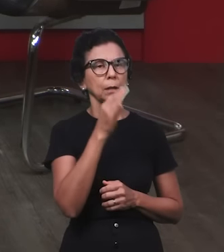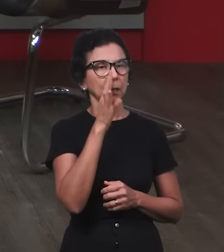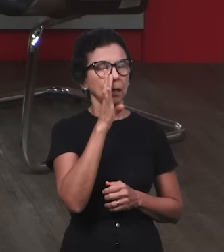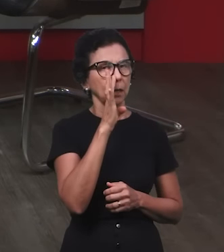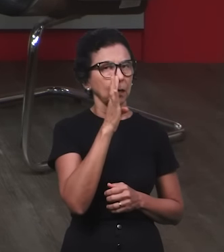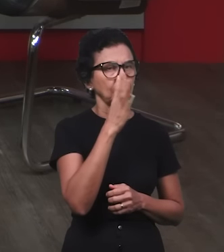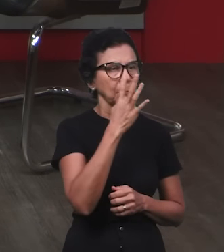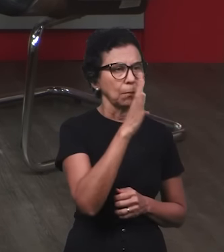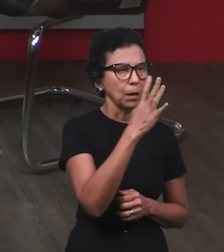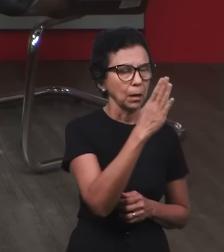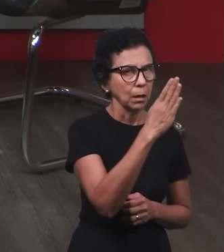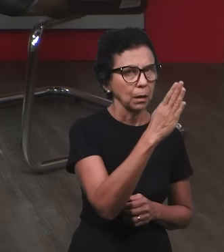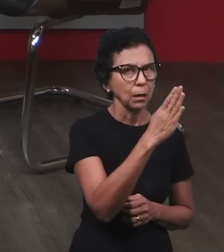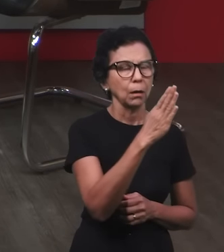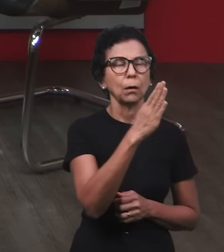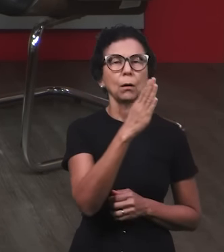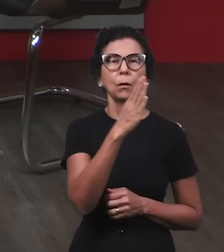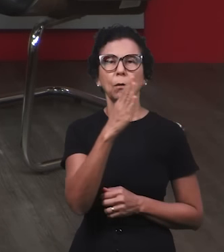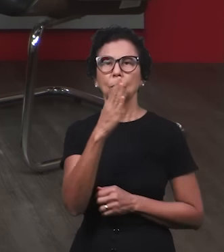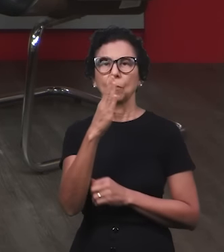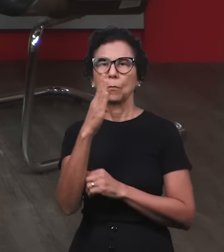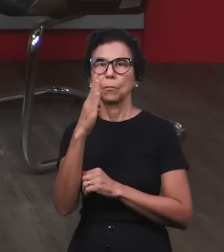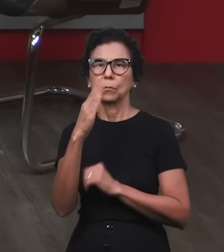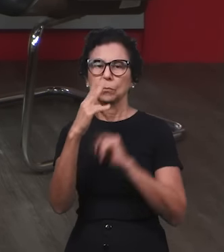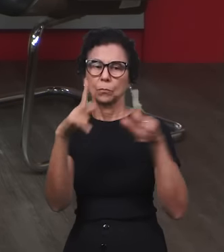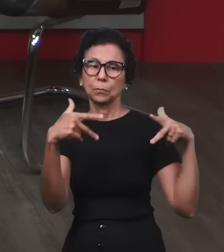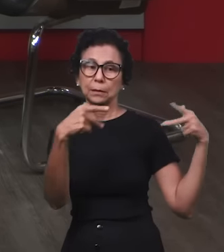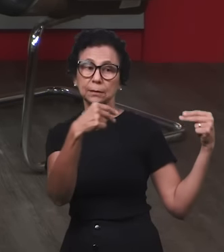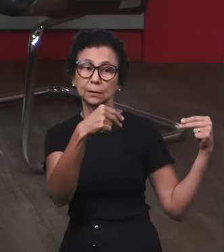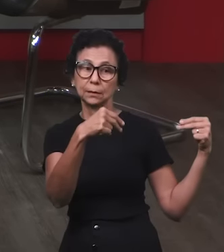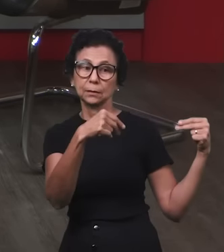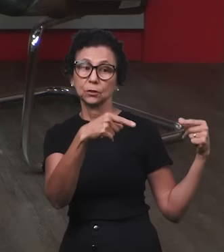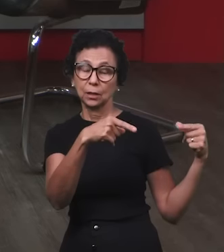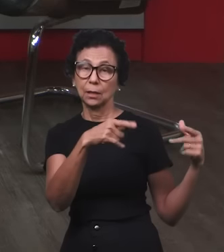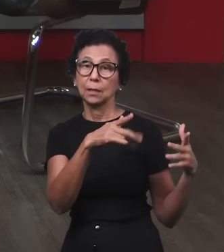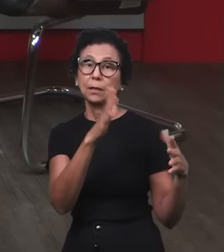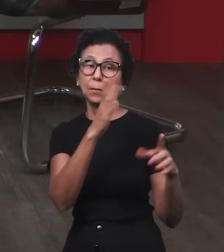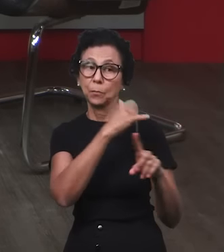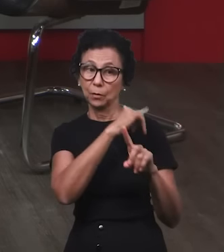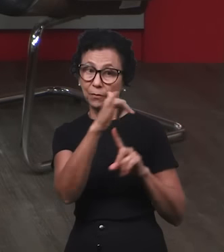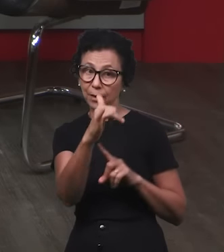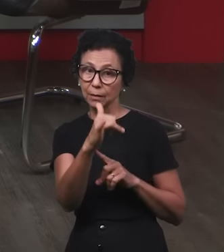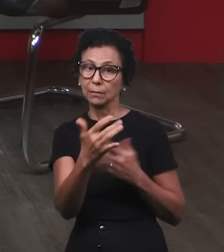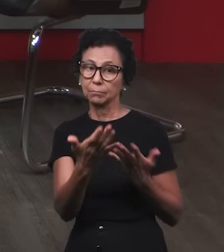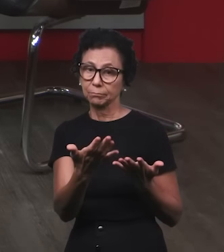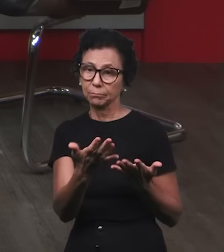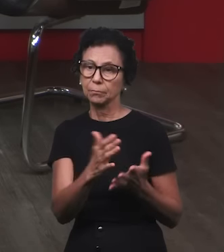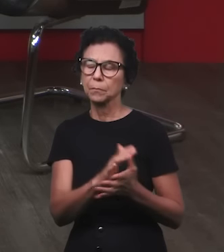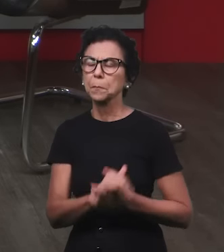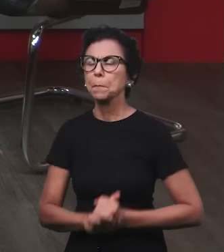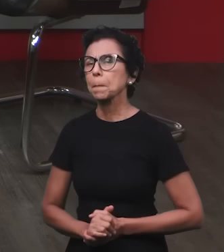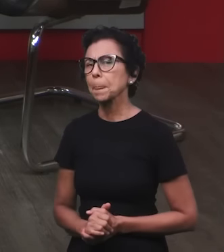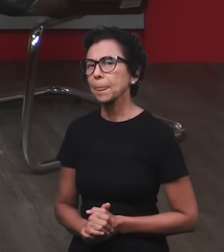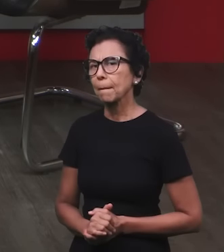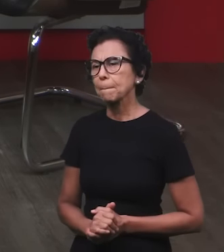Balaão também era profeta. E profecia belíssima, se você vê lá. Mas veja só, mas